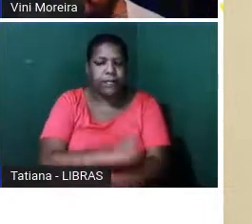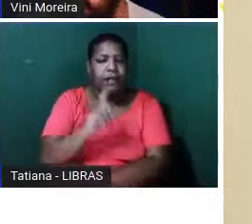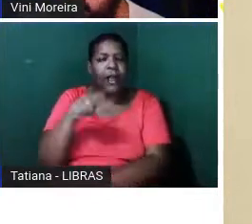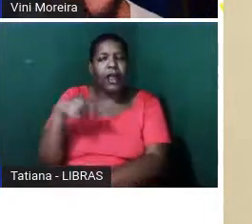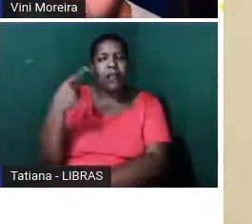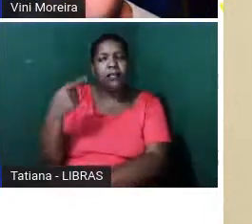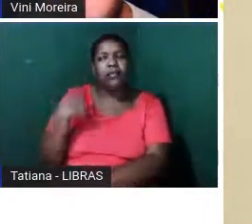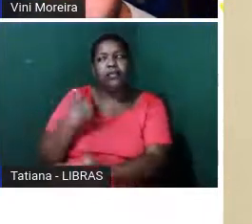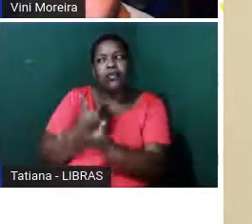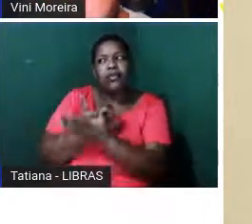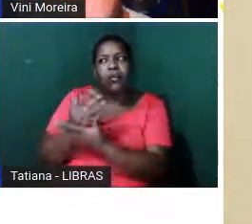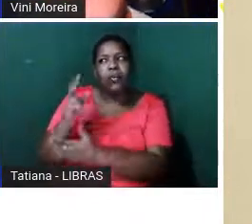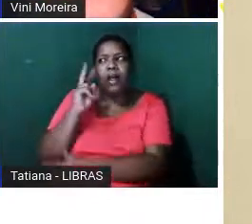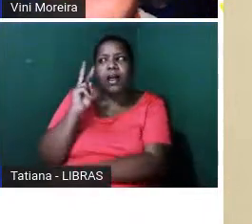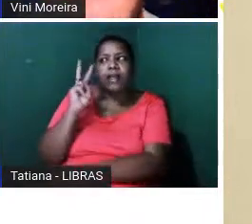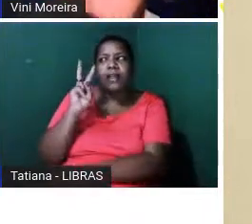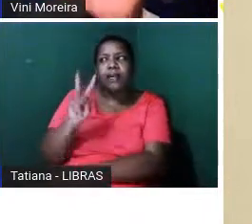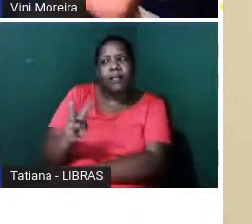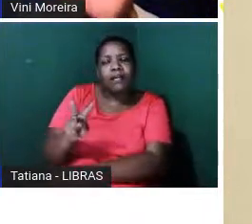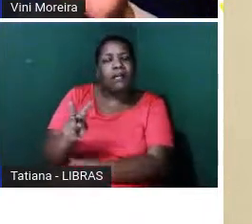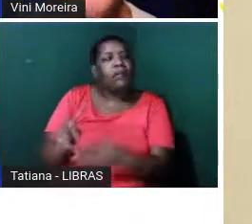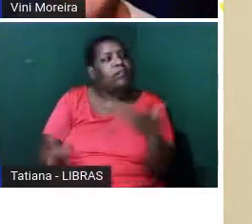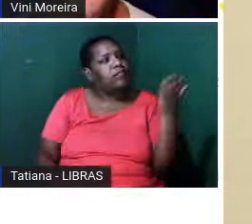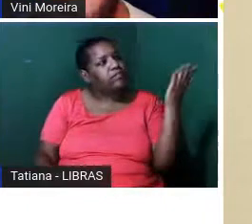que a gente começa a ver a